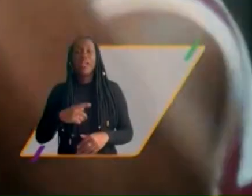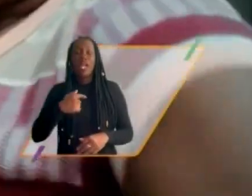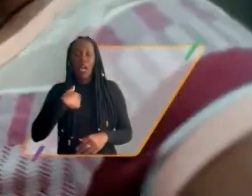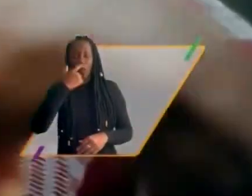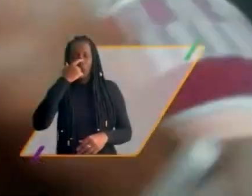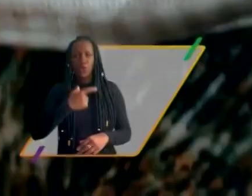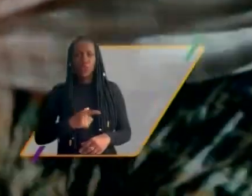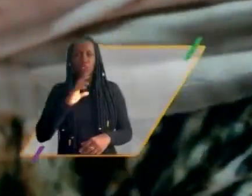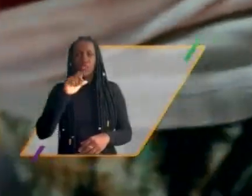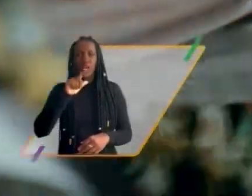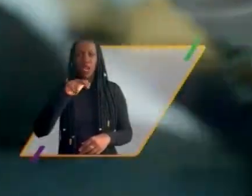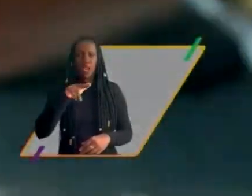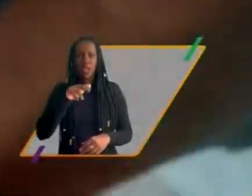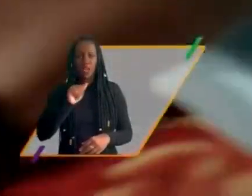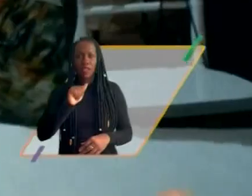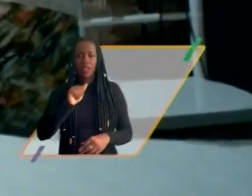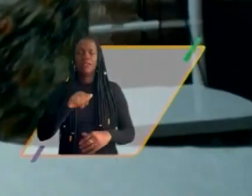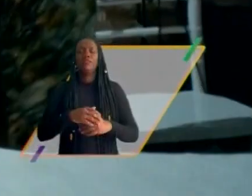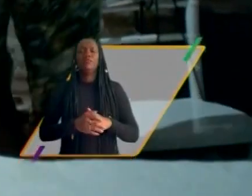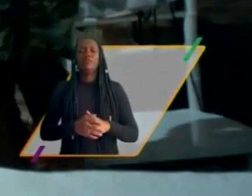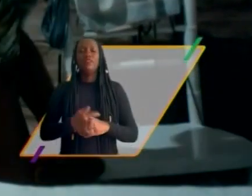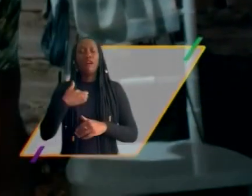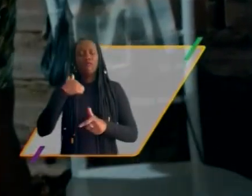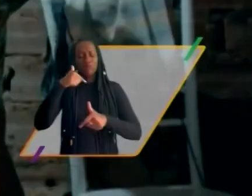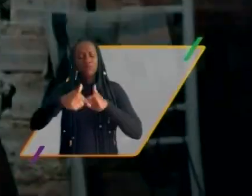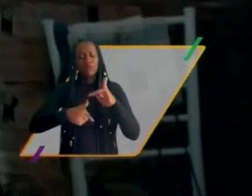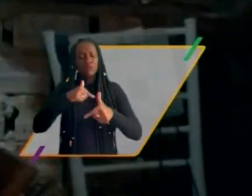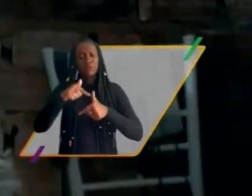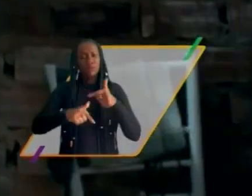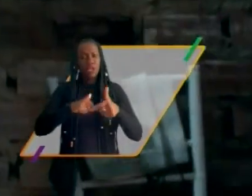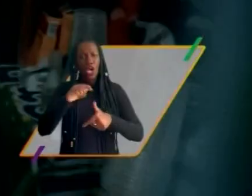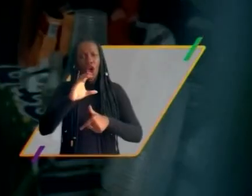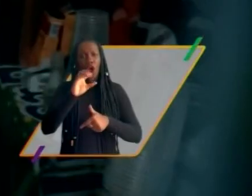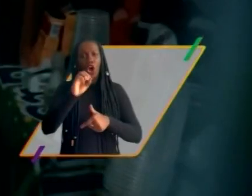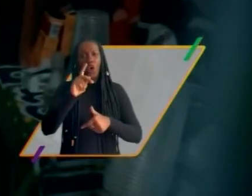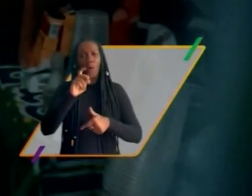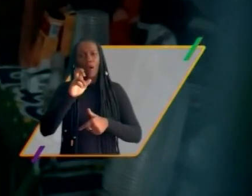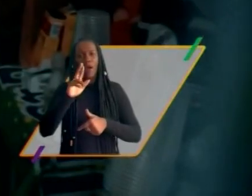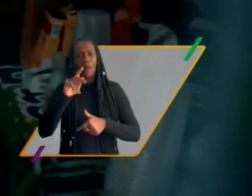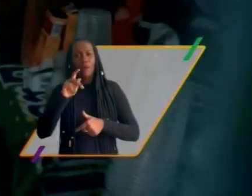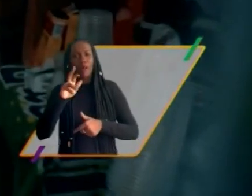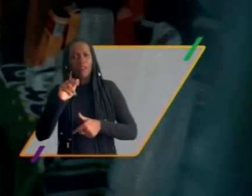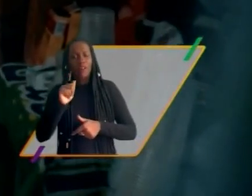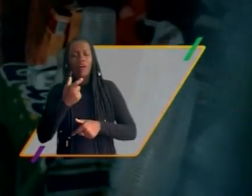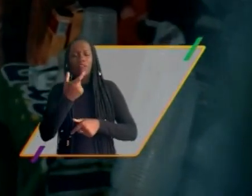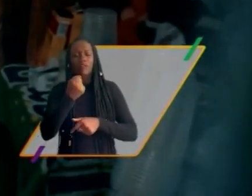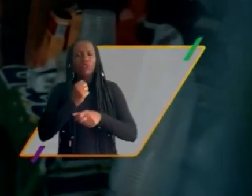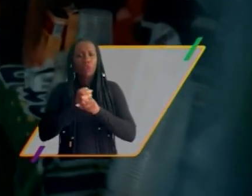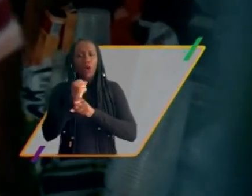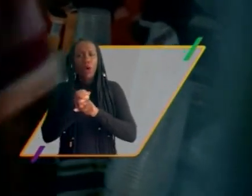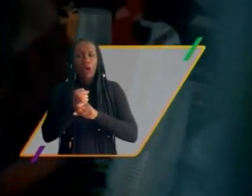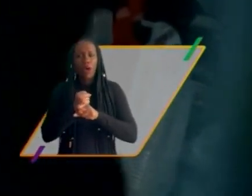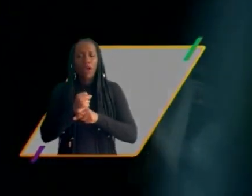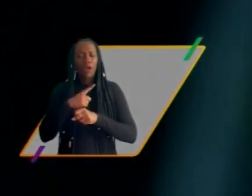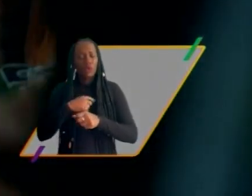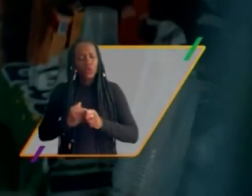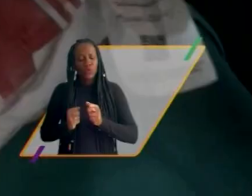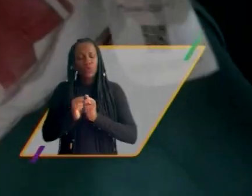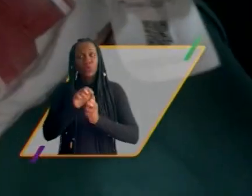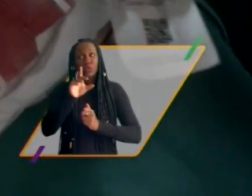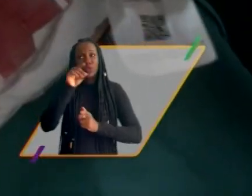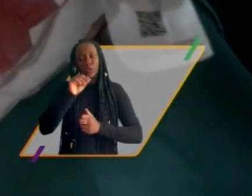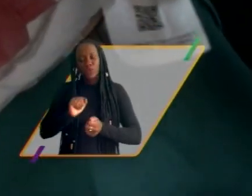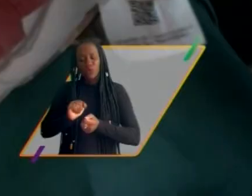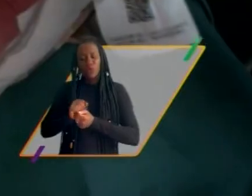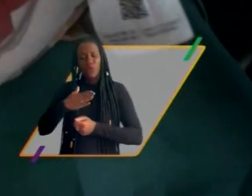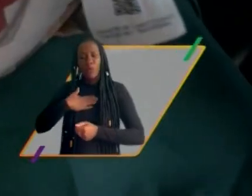Eu sou Celina de Jesus Silva, trabalho na Cooper Brava há 20 anos. Tô com Deus e